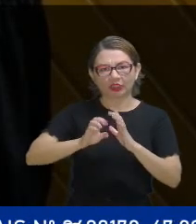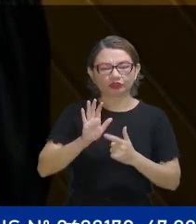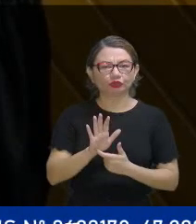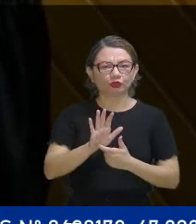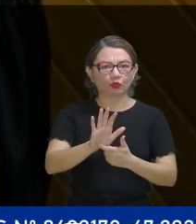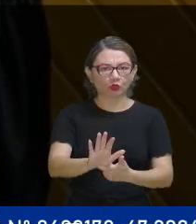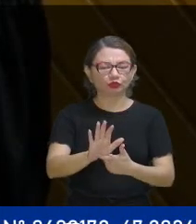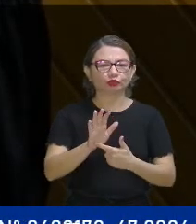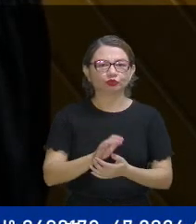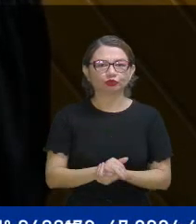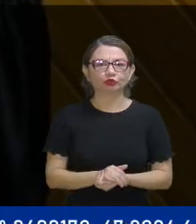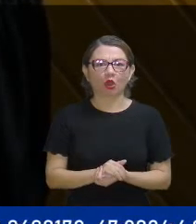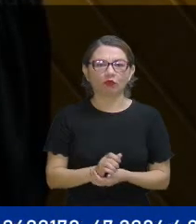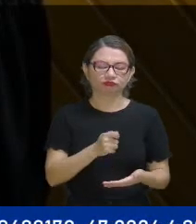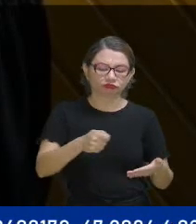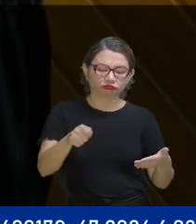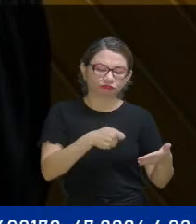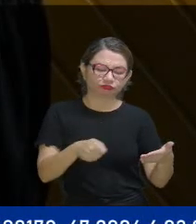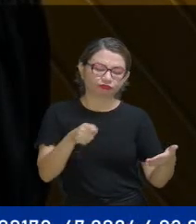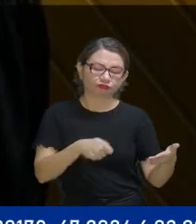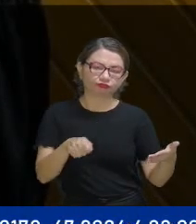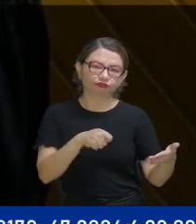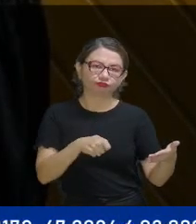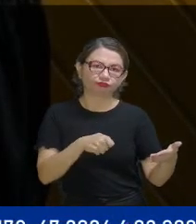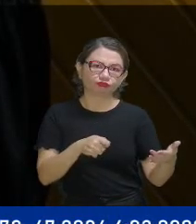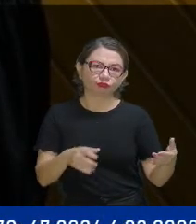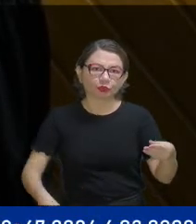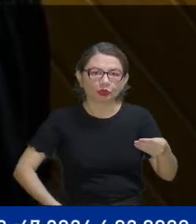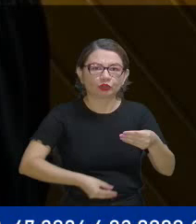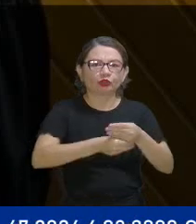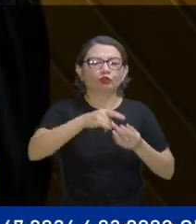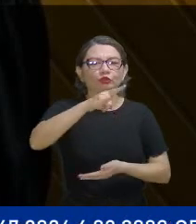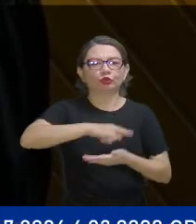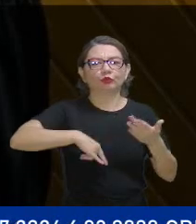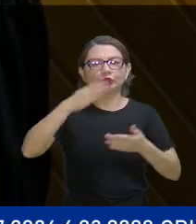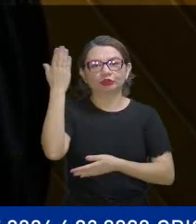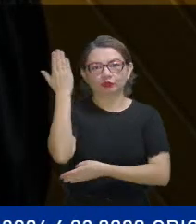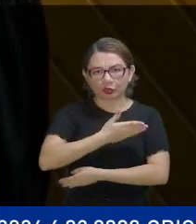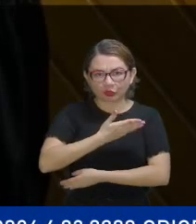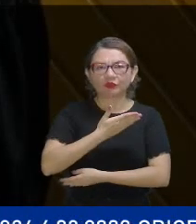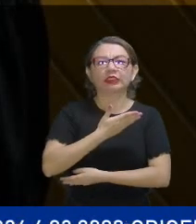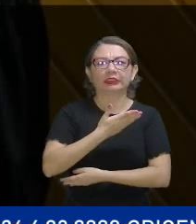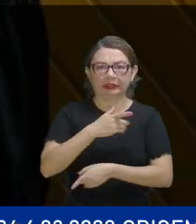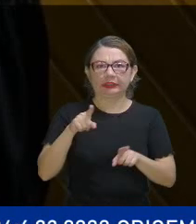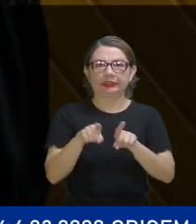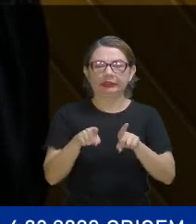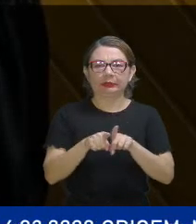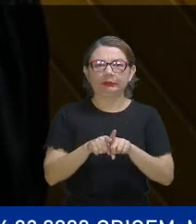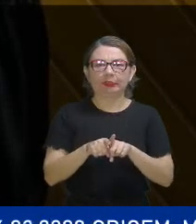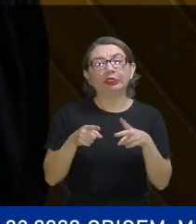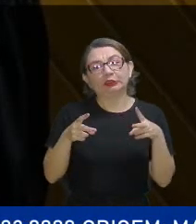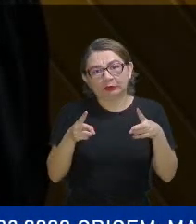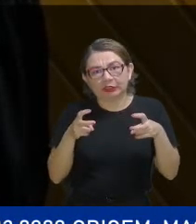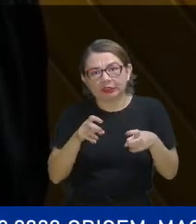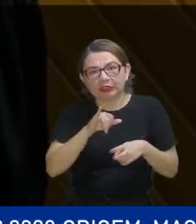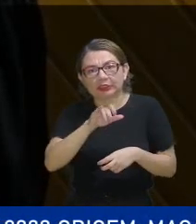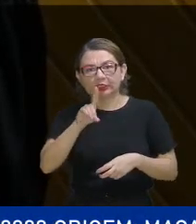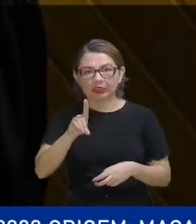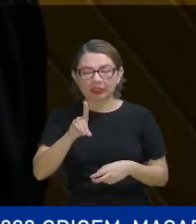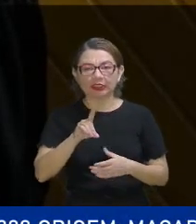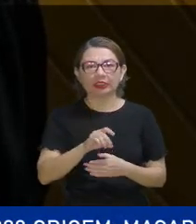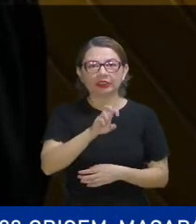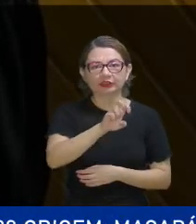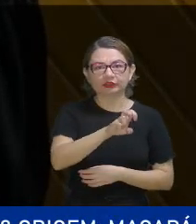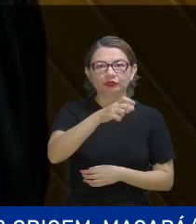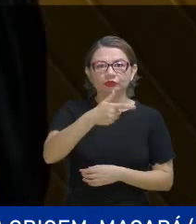apresentou manifestações escritas, acompanhadas de documentação comprobatória, conforme se depreende dos IDs